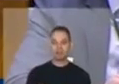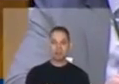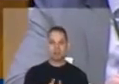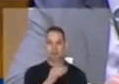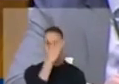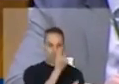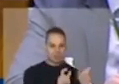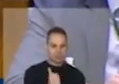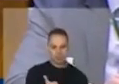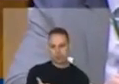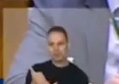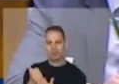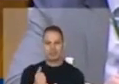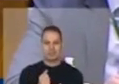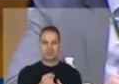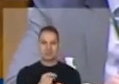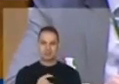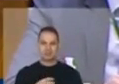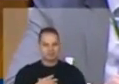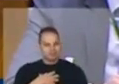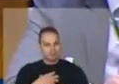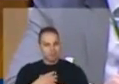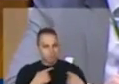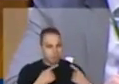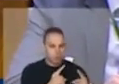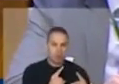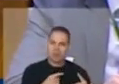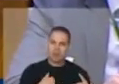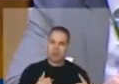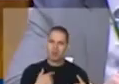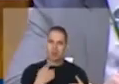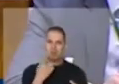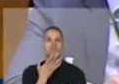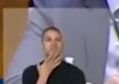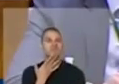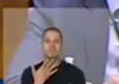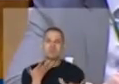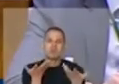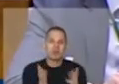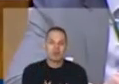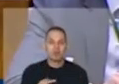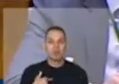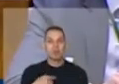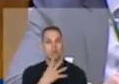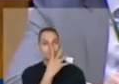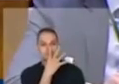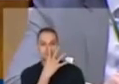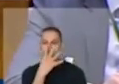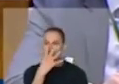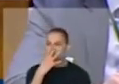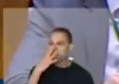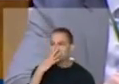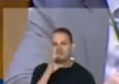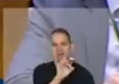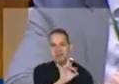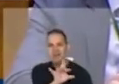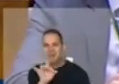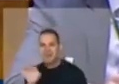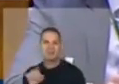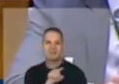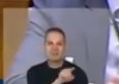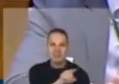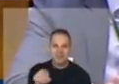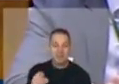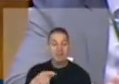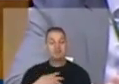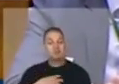se sentiram ofendidos pelo que falei, não foi a minha intenção. Eu admiro a cada um dos deputados e das deputadas,